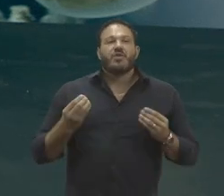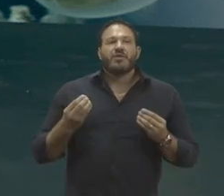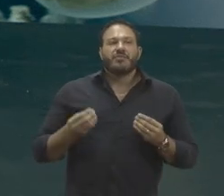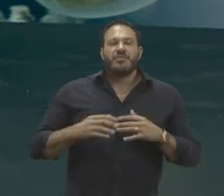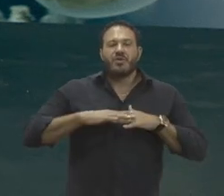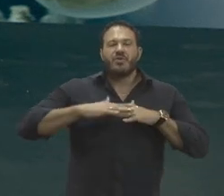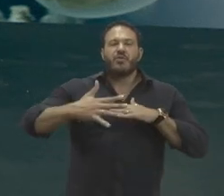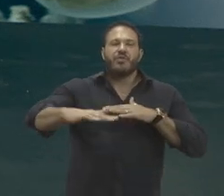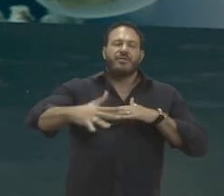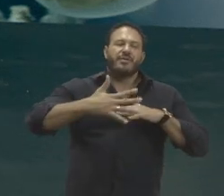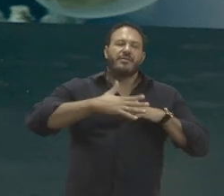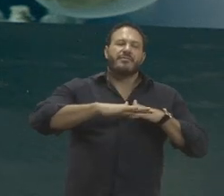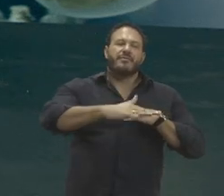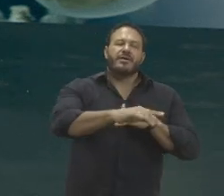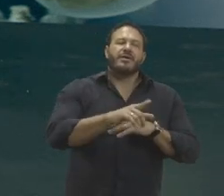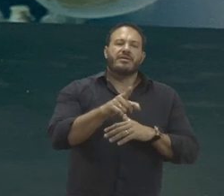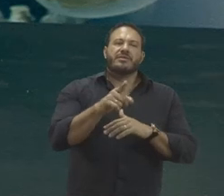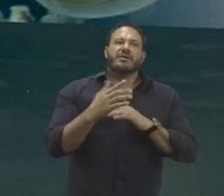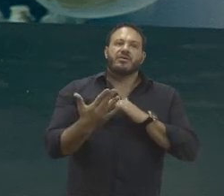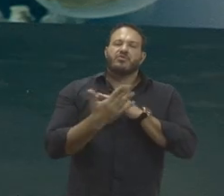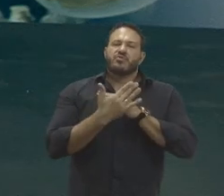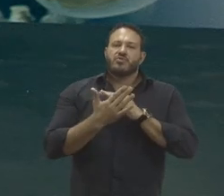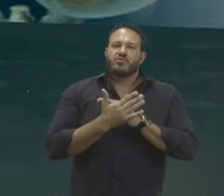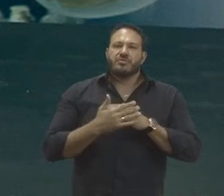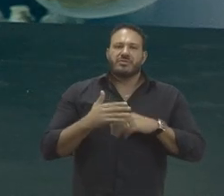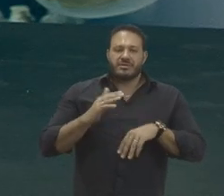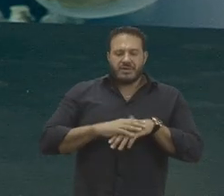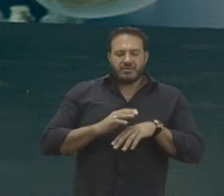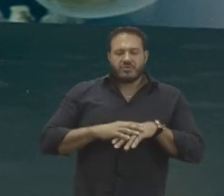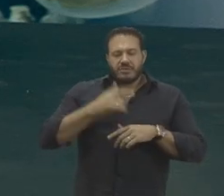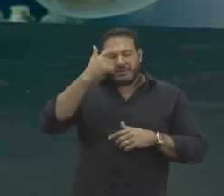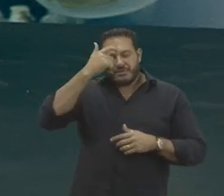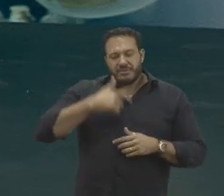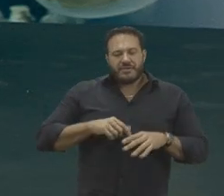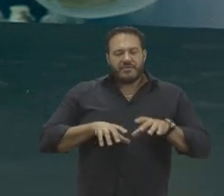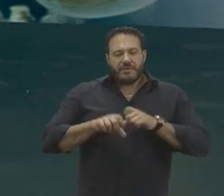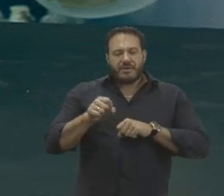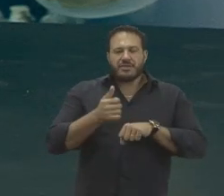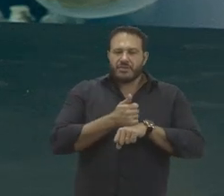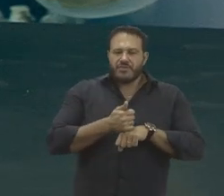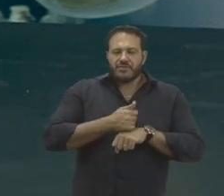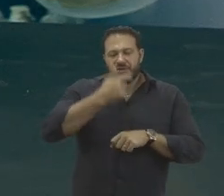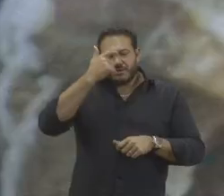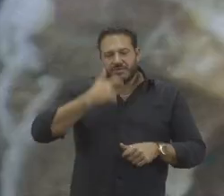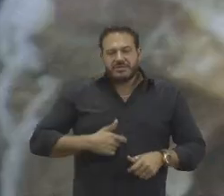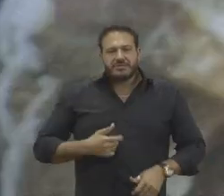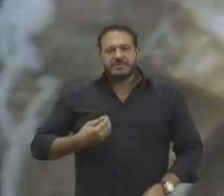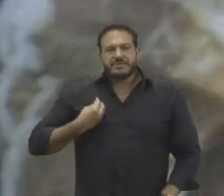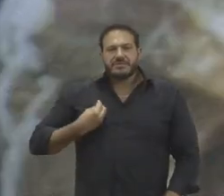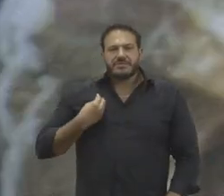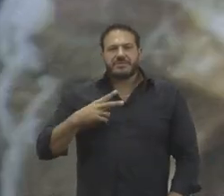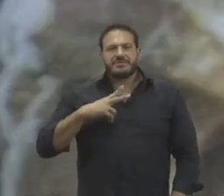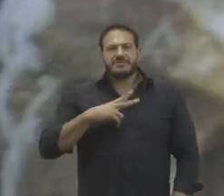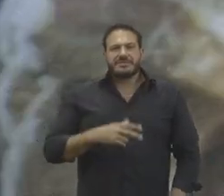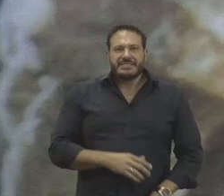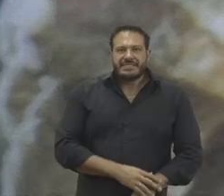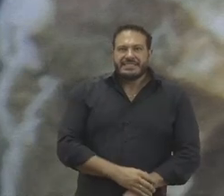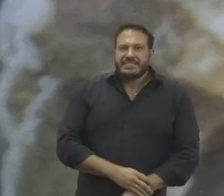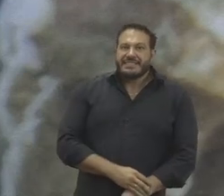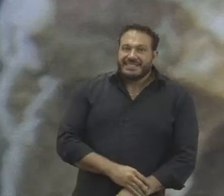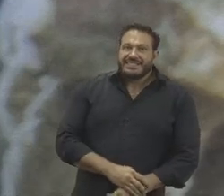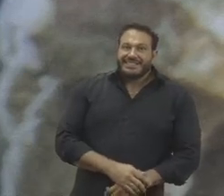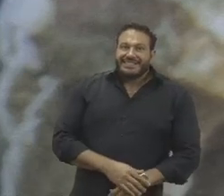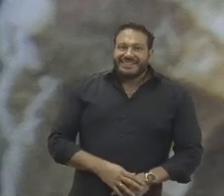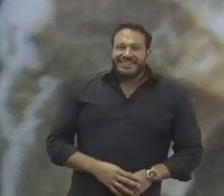Te eh ajudou na sua formação profissional pessoal olha